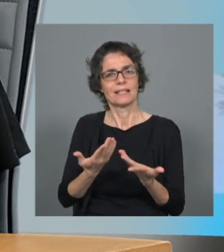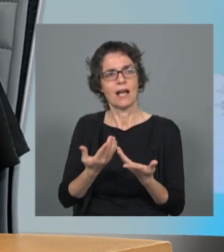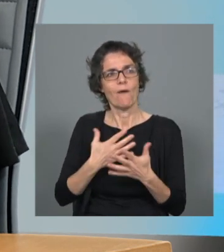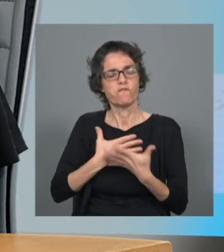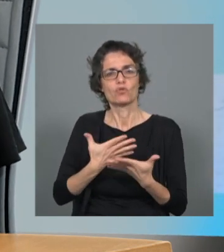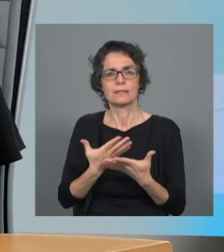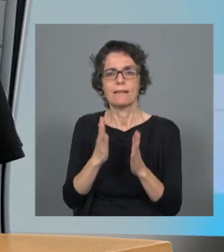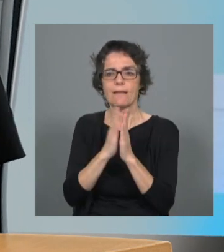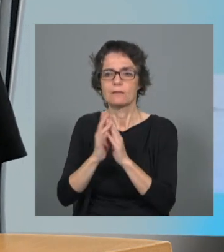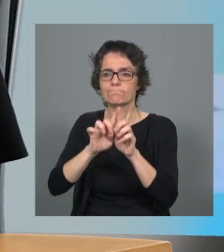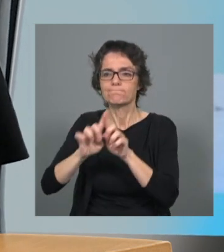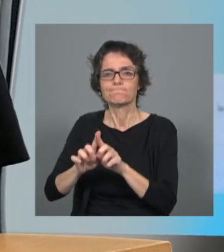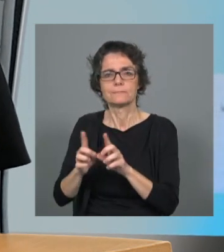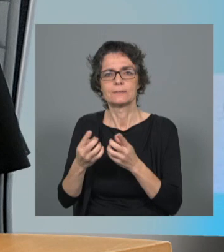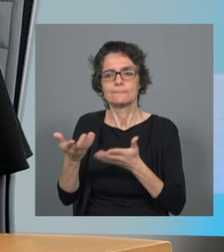no âmbito